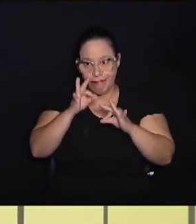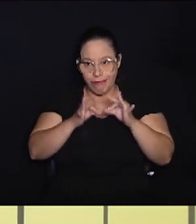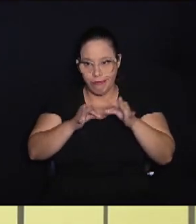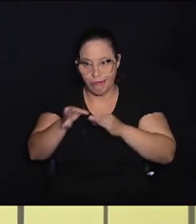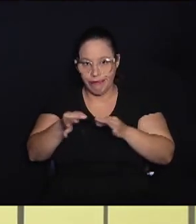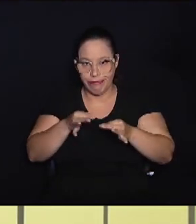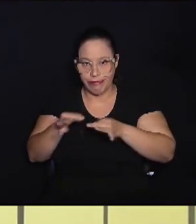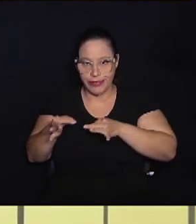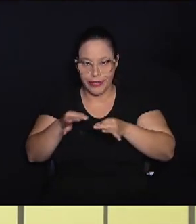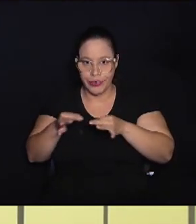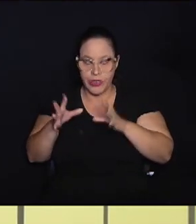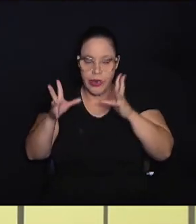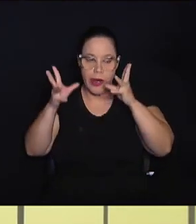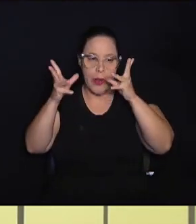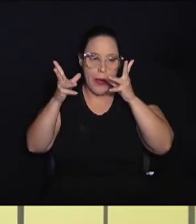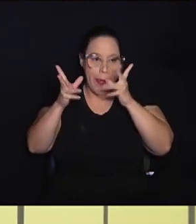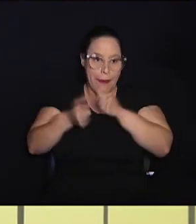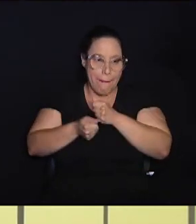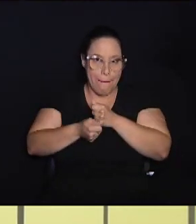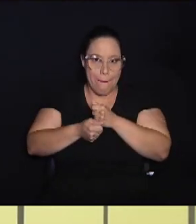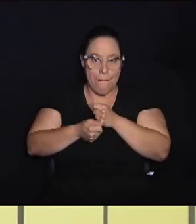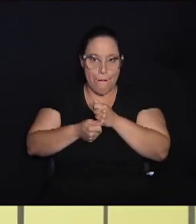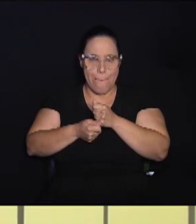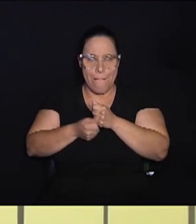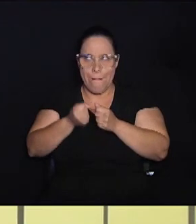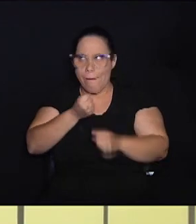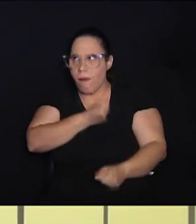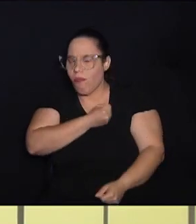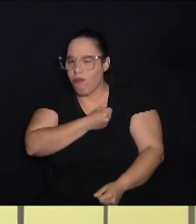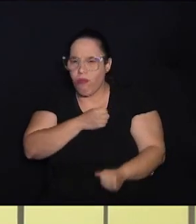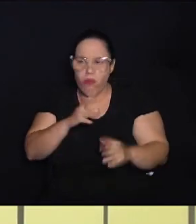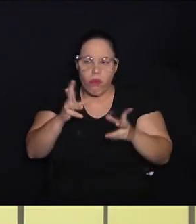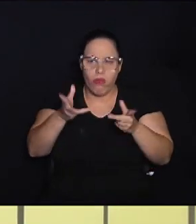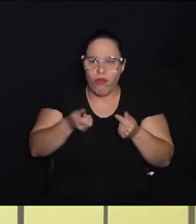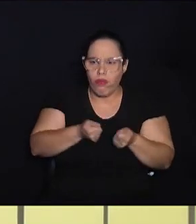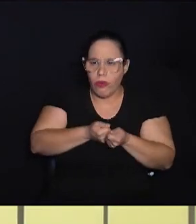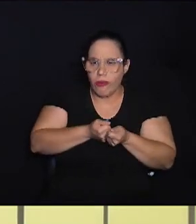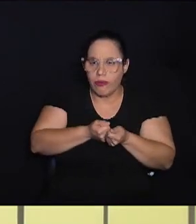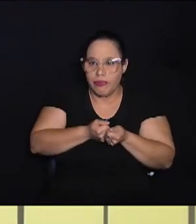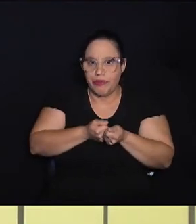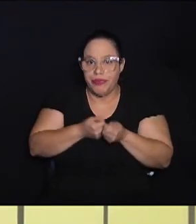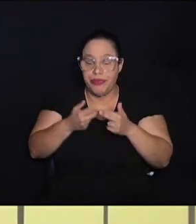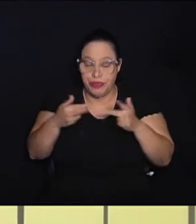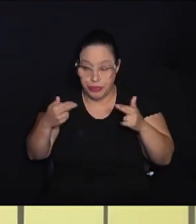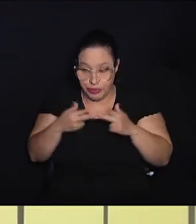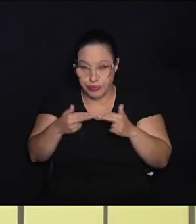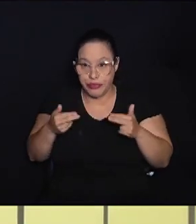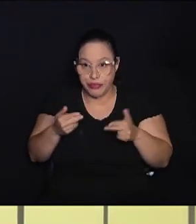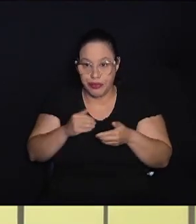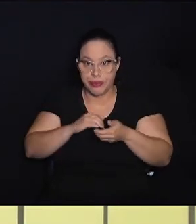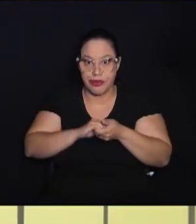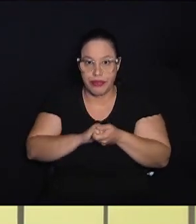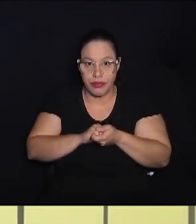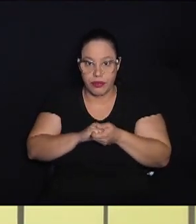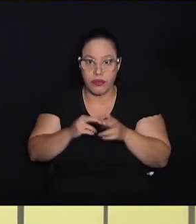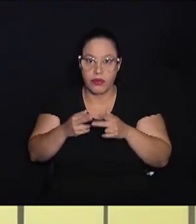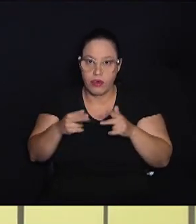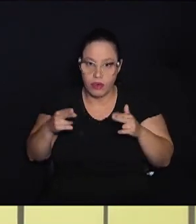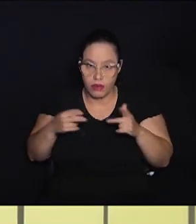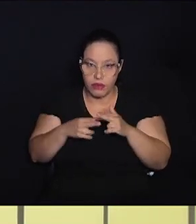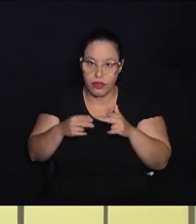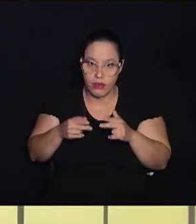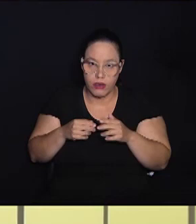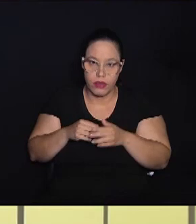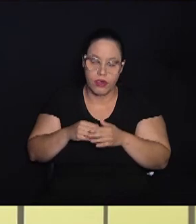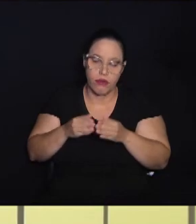aqu aquela coisa magnífica e cheia de cálculos e perfeição aquilo lá pode ser que foi um diferencial mas é um diferencial